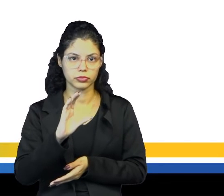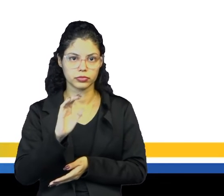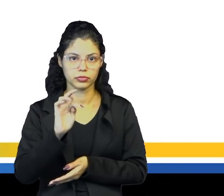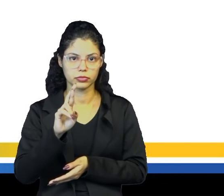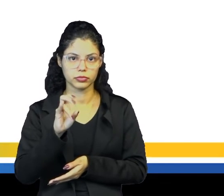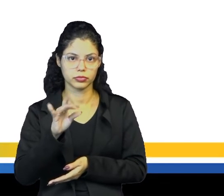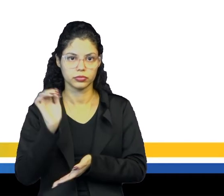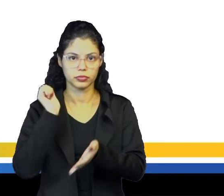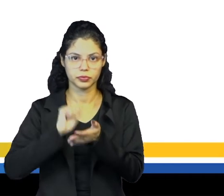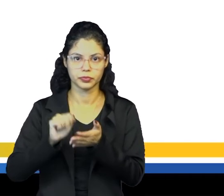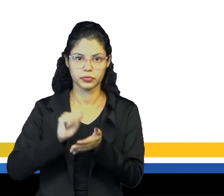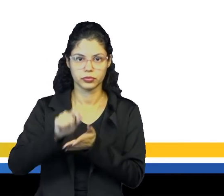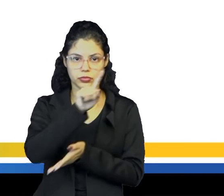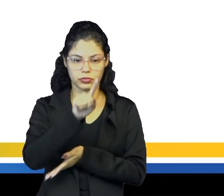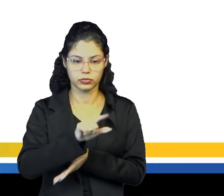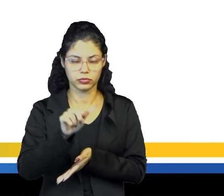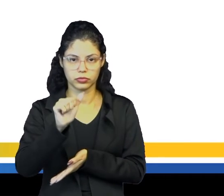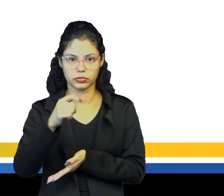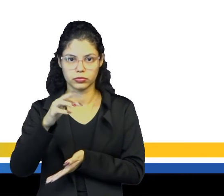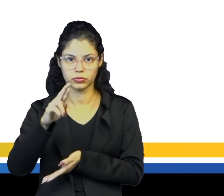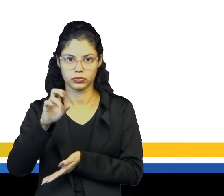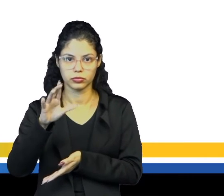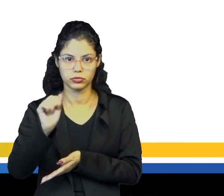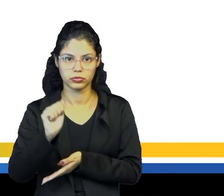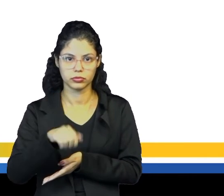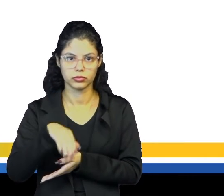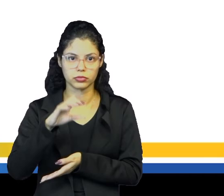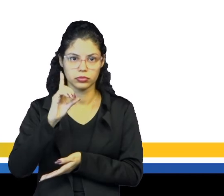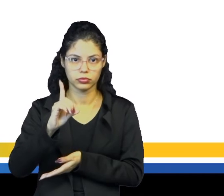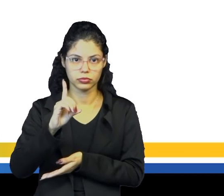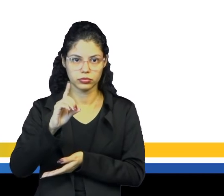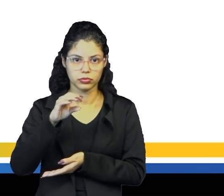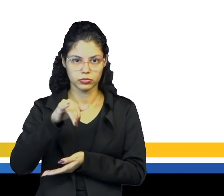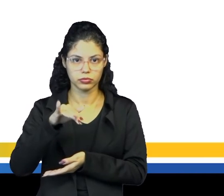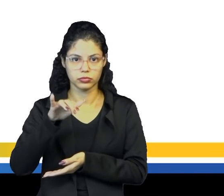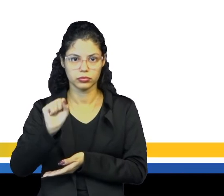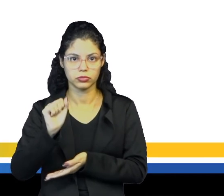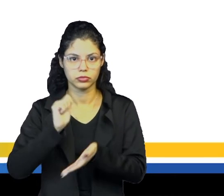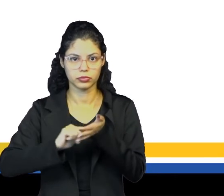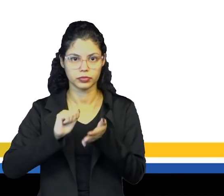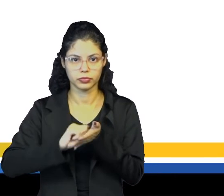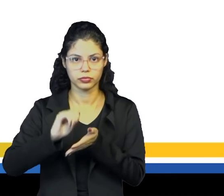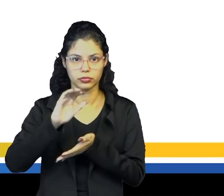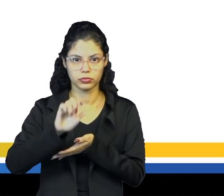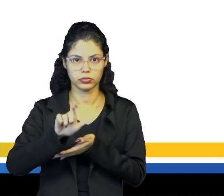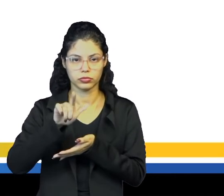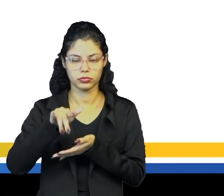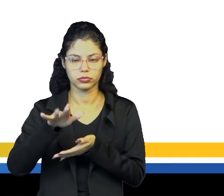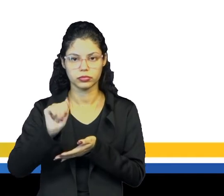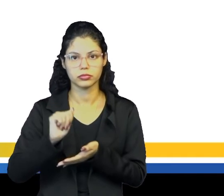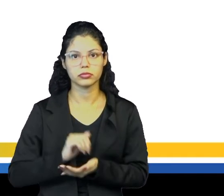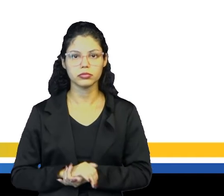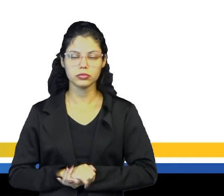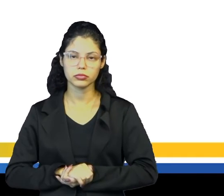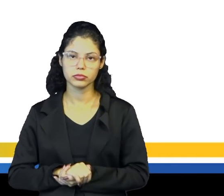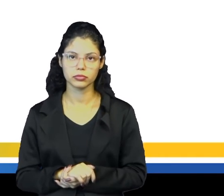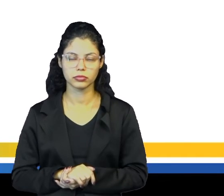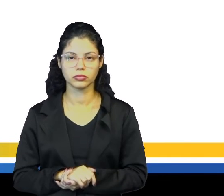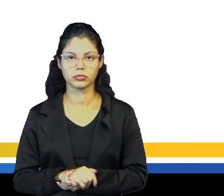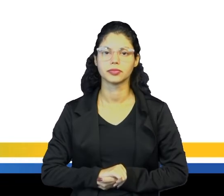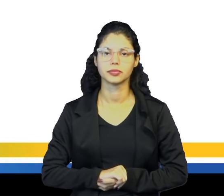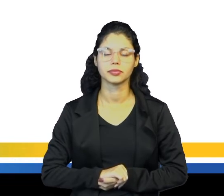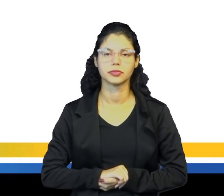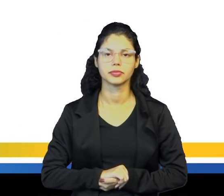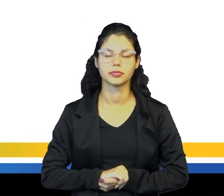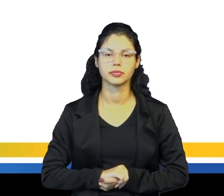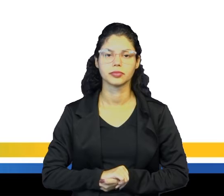C, astecas, com a escrita zapoteca. Ou letra D, maias, com a escrita olmeca.